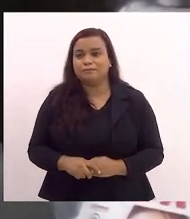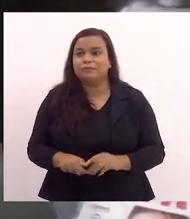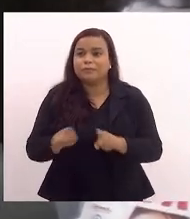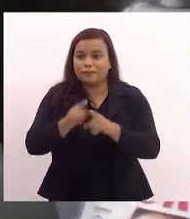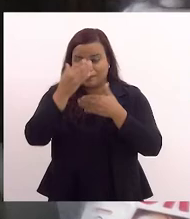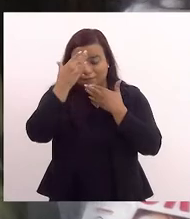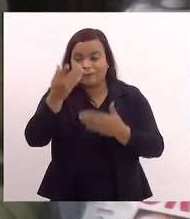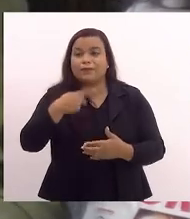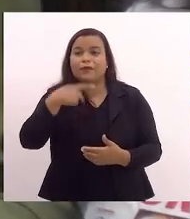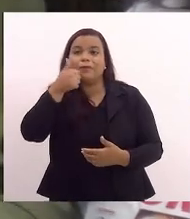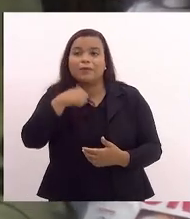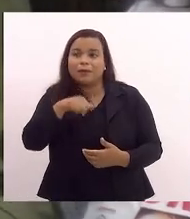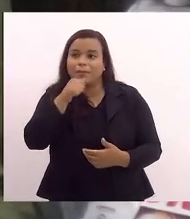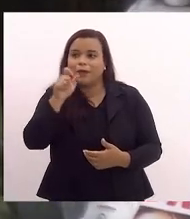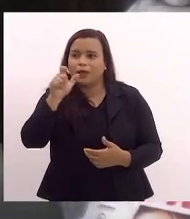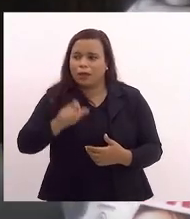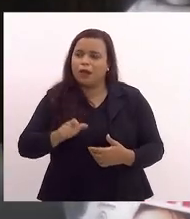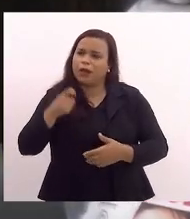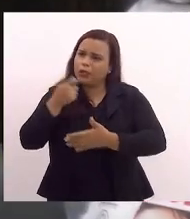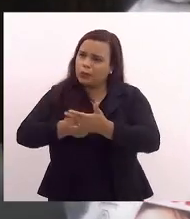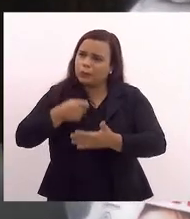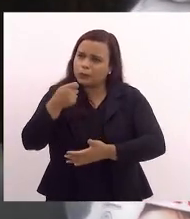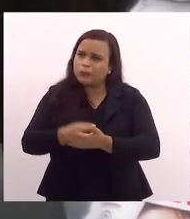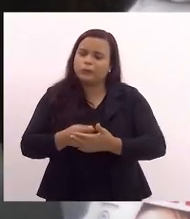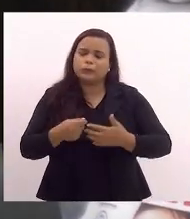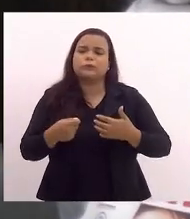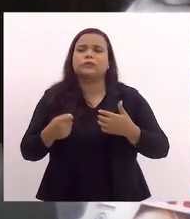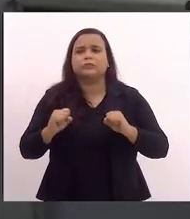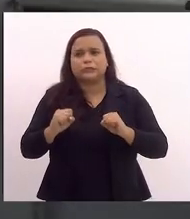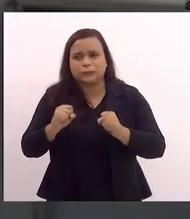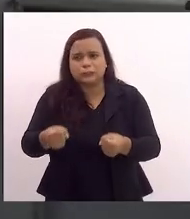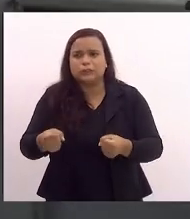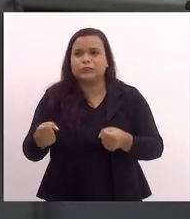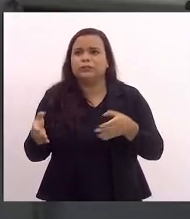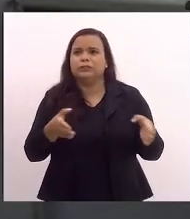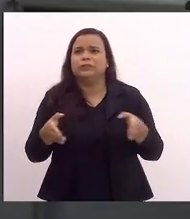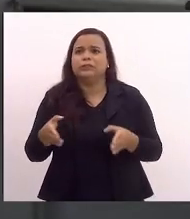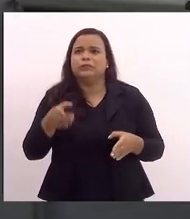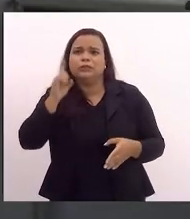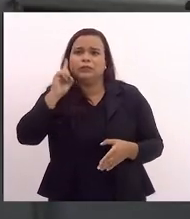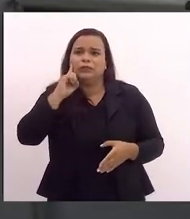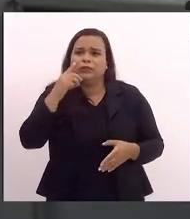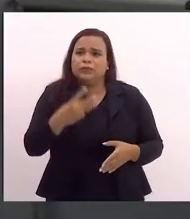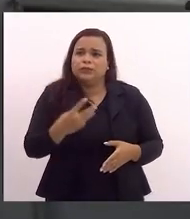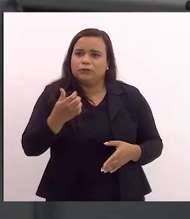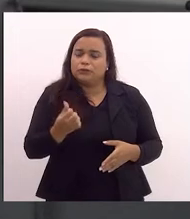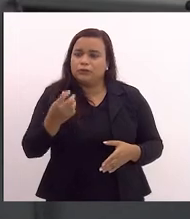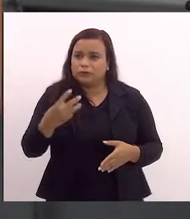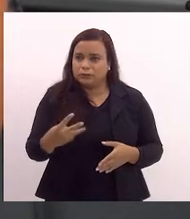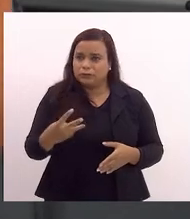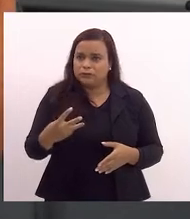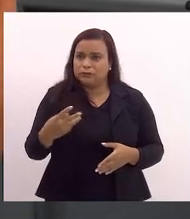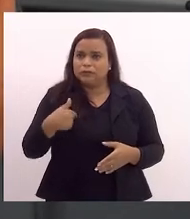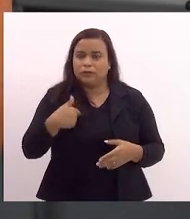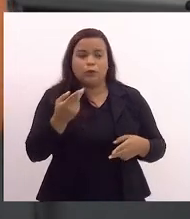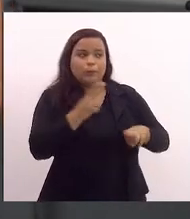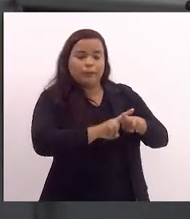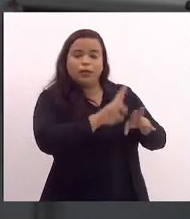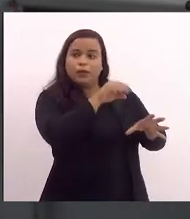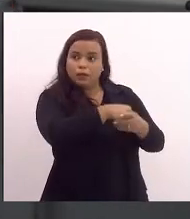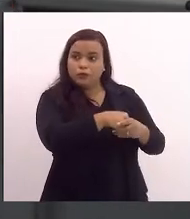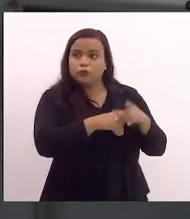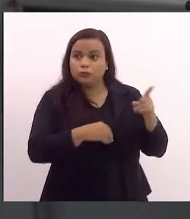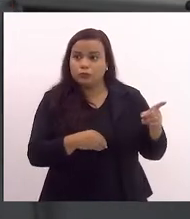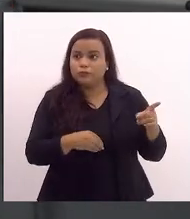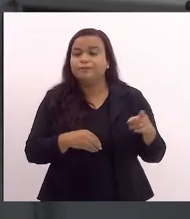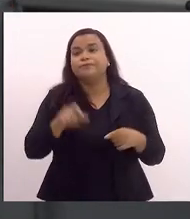Agradecer a minha mãe, que foi uma guerreira, nesses 363 dias, eu preso lá dentro